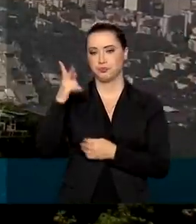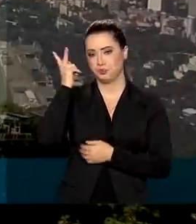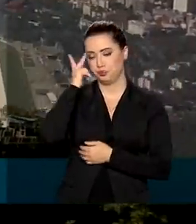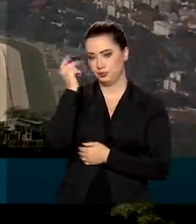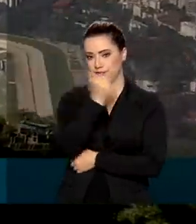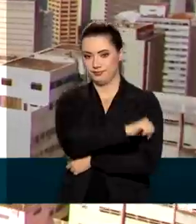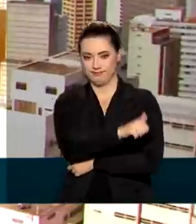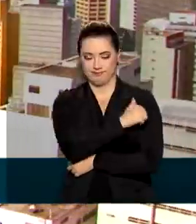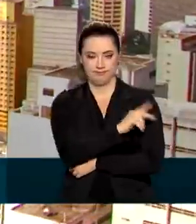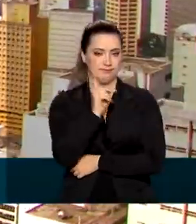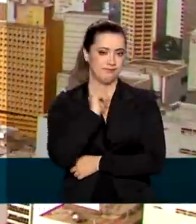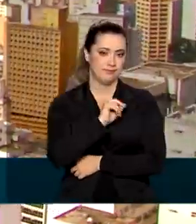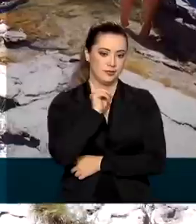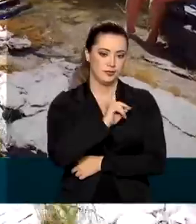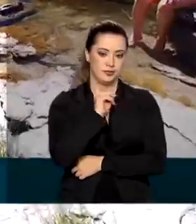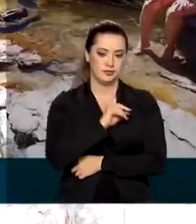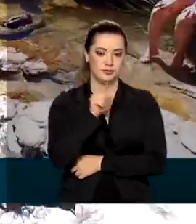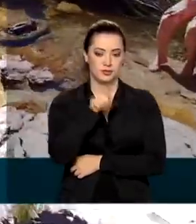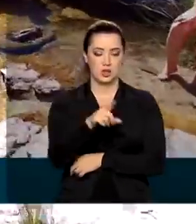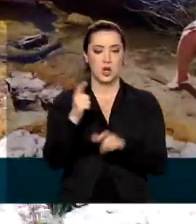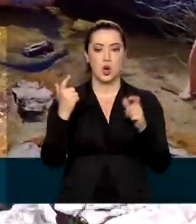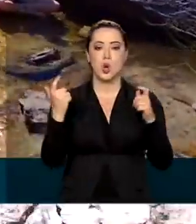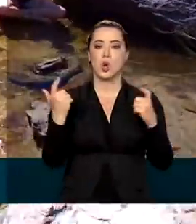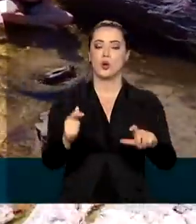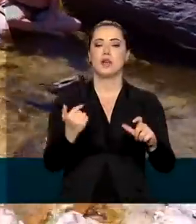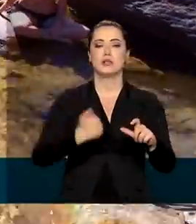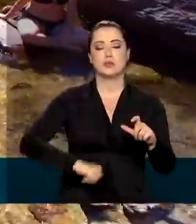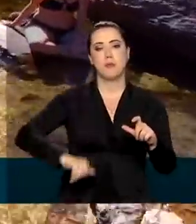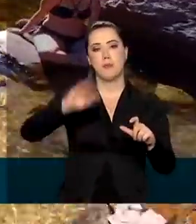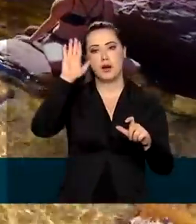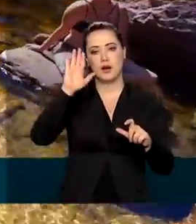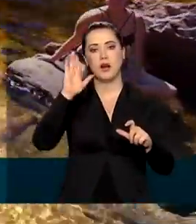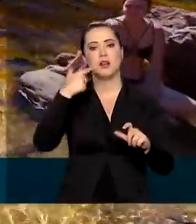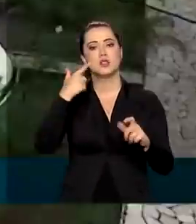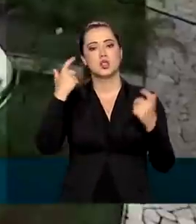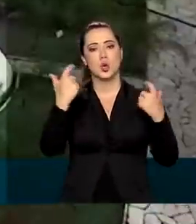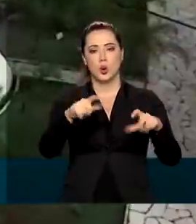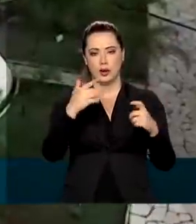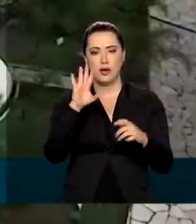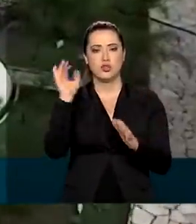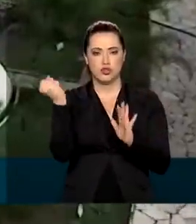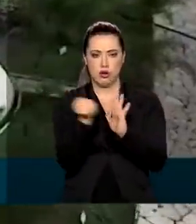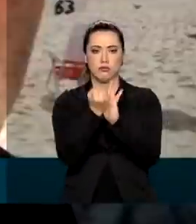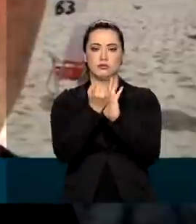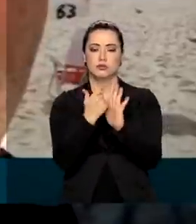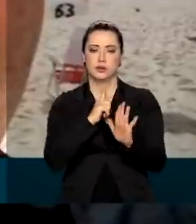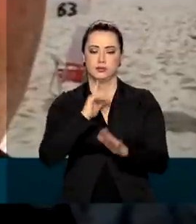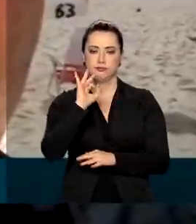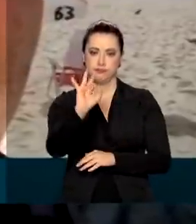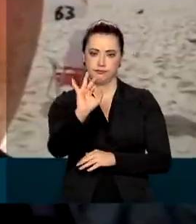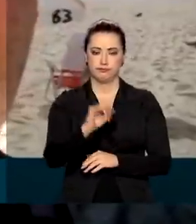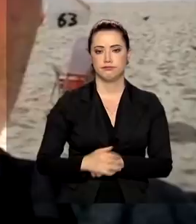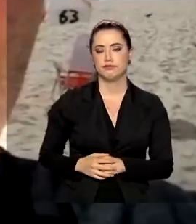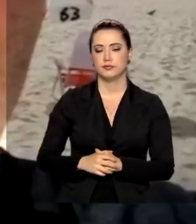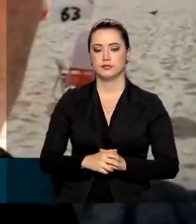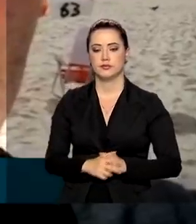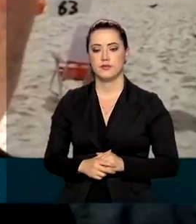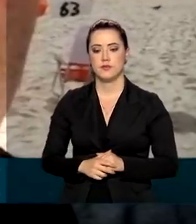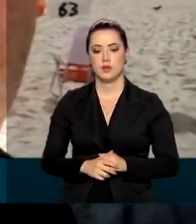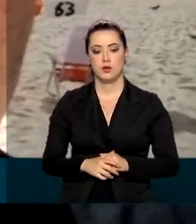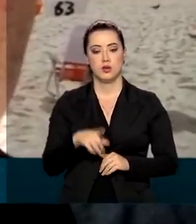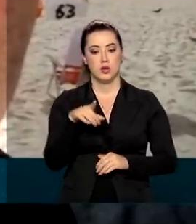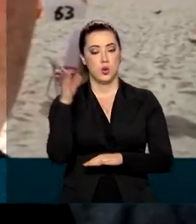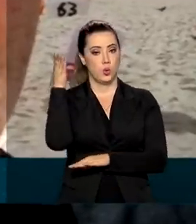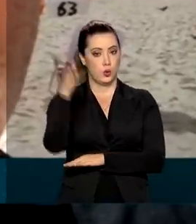de Janeiro e Minas Gerais são os estados com mais estabelecimentos certificados. Os hotéis que têm esse selo,